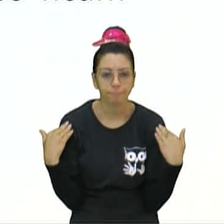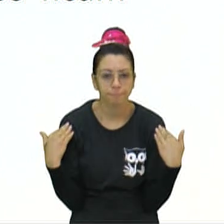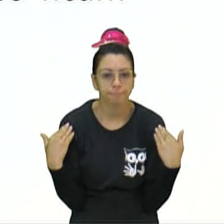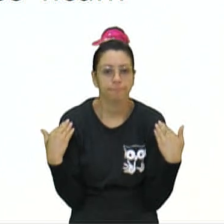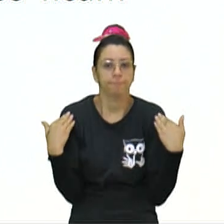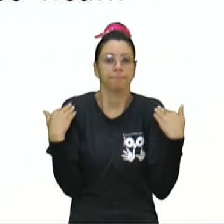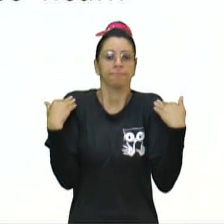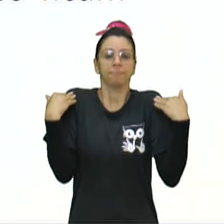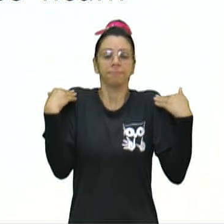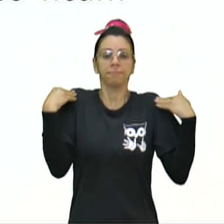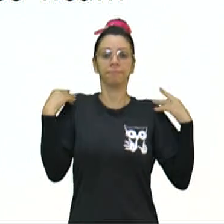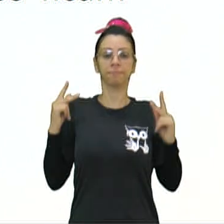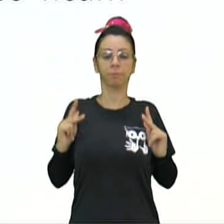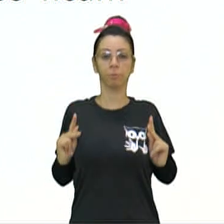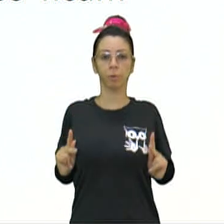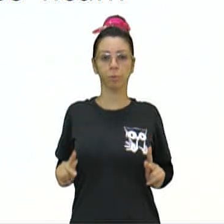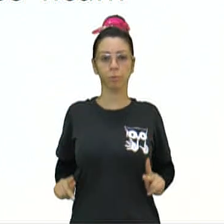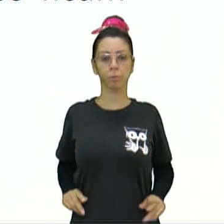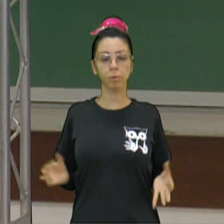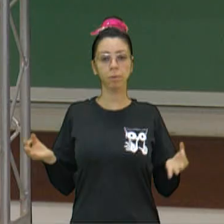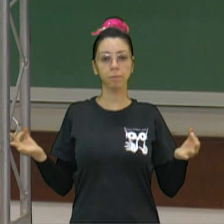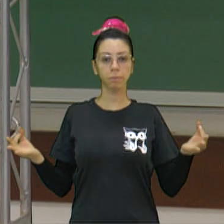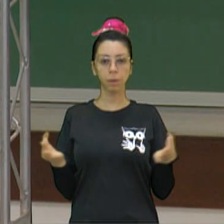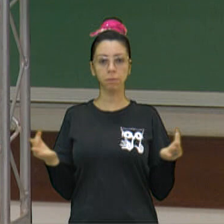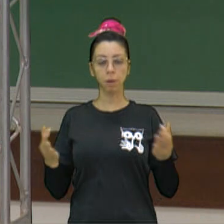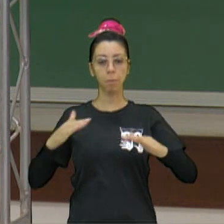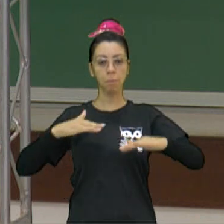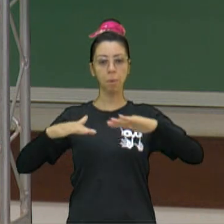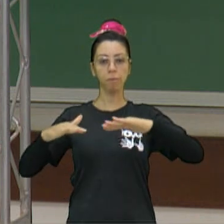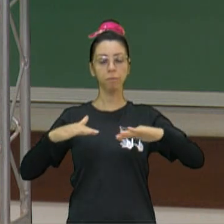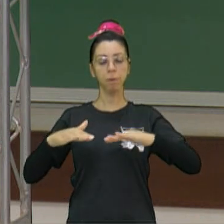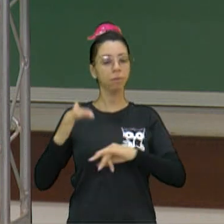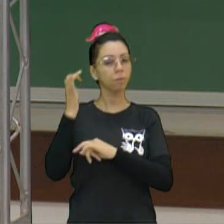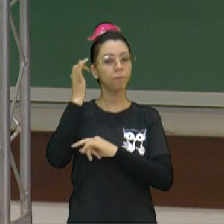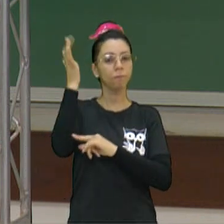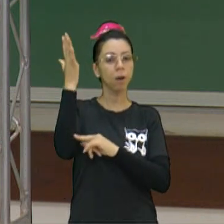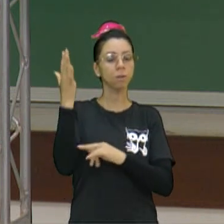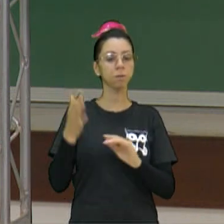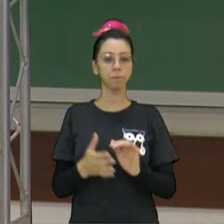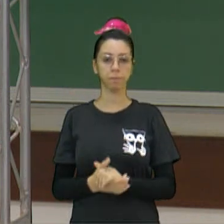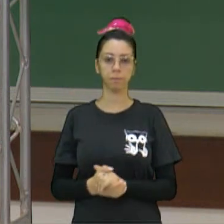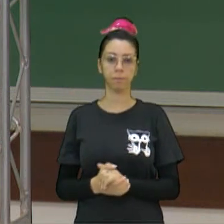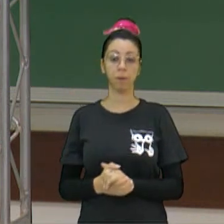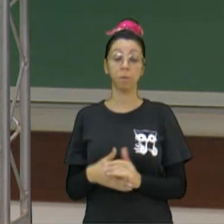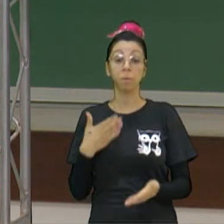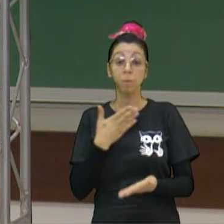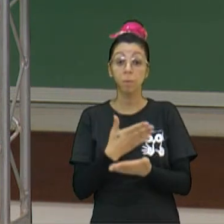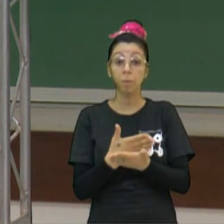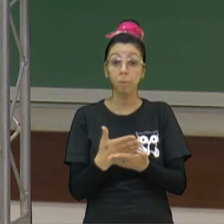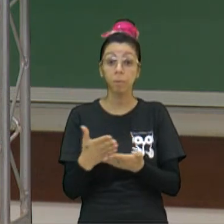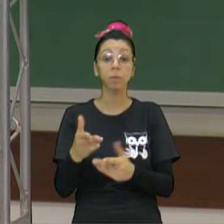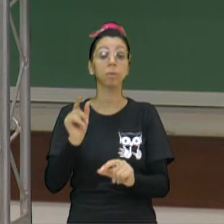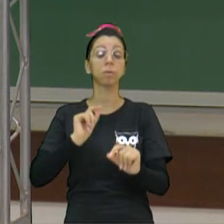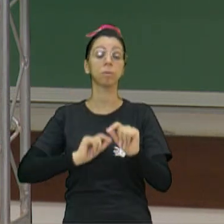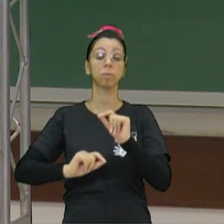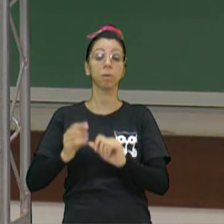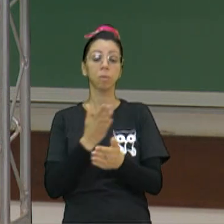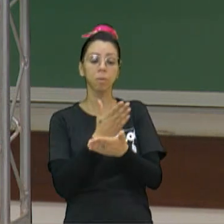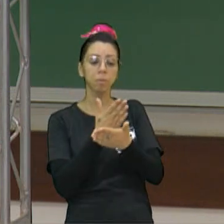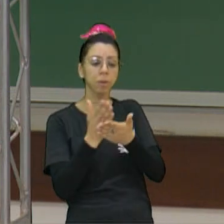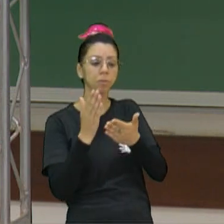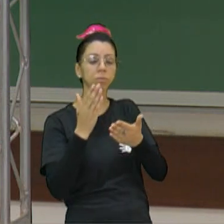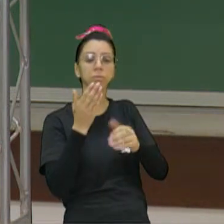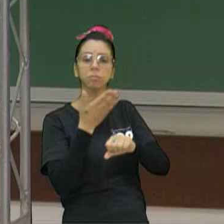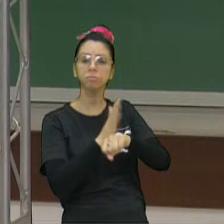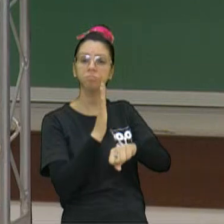movimentos ficam fáceis de serem realizados. Então, como foi colocado no início, né? Então, no início, sempre, toda e qualquer modalidade, quando começa a se praticar,